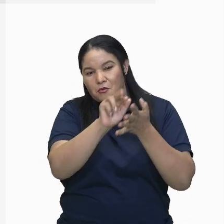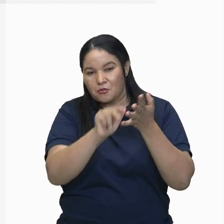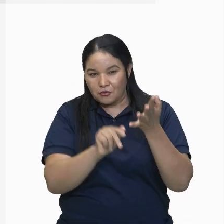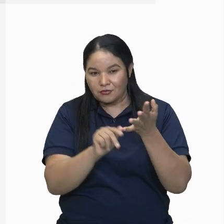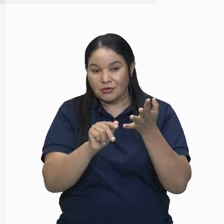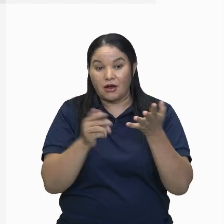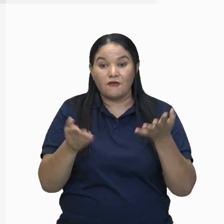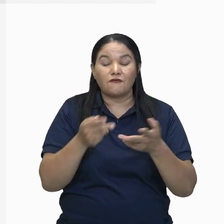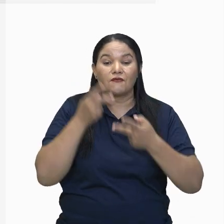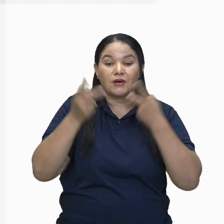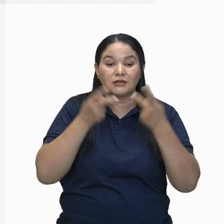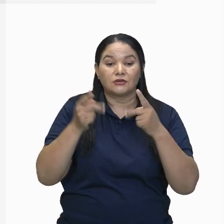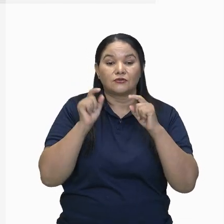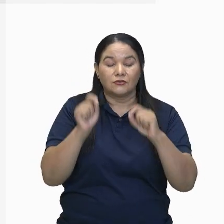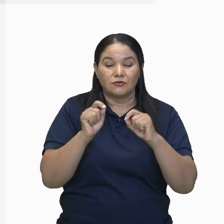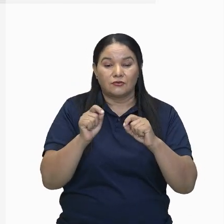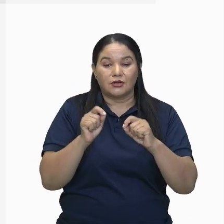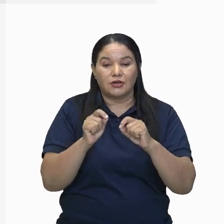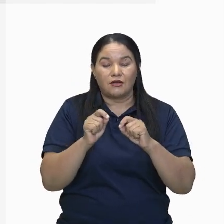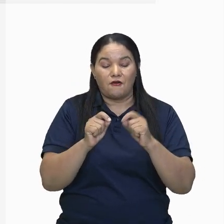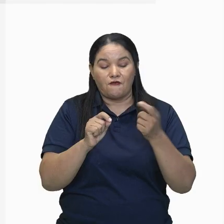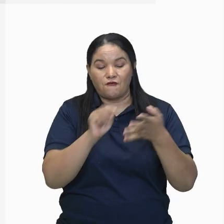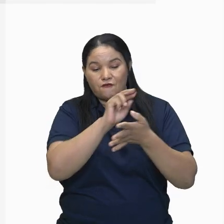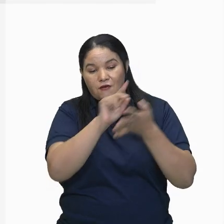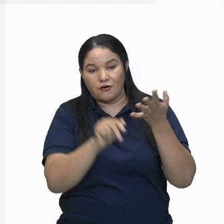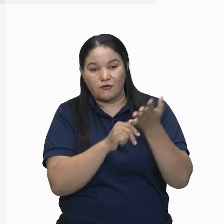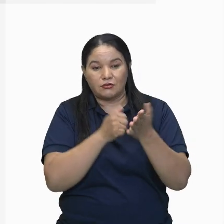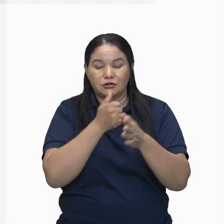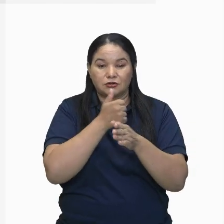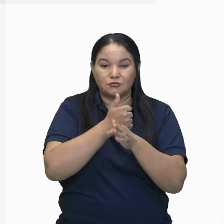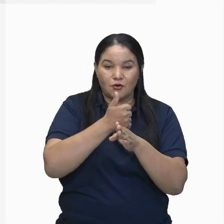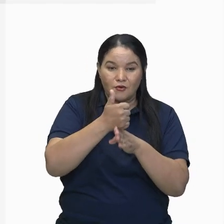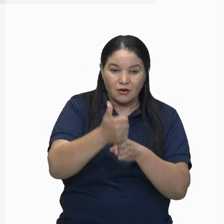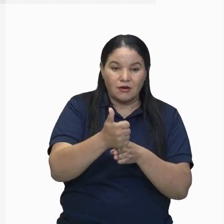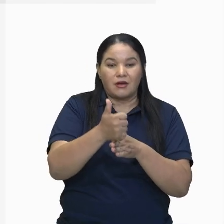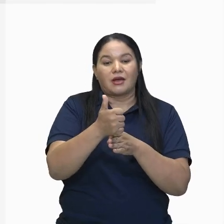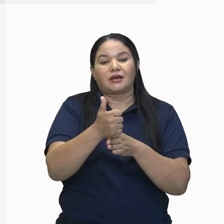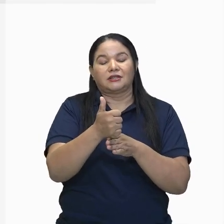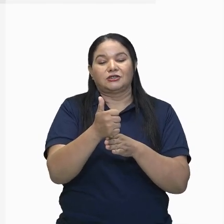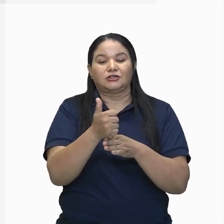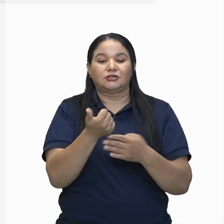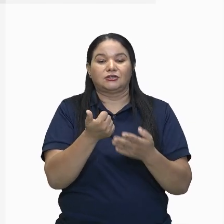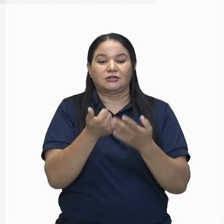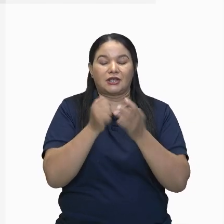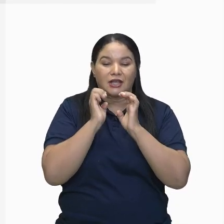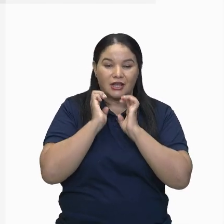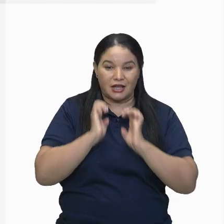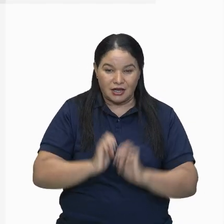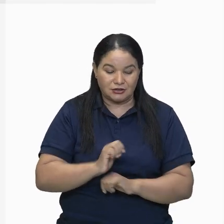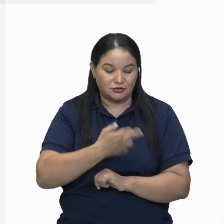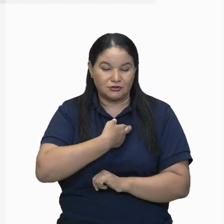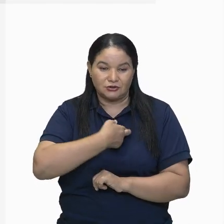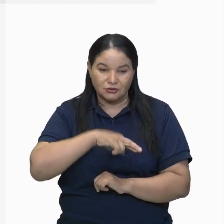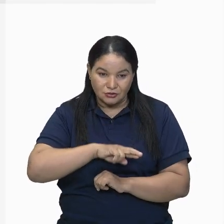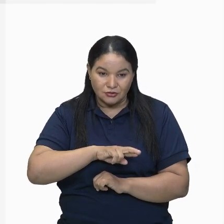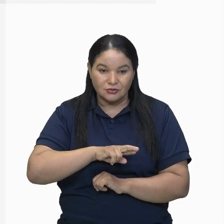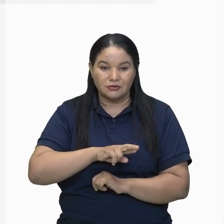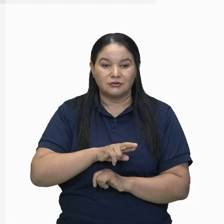estou falando de quê? Dos valores morais, dos valores éticos religiosos, dos